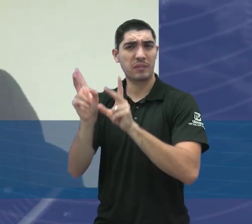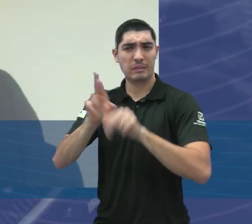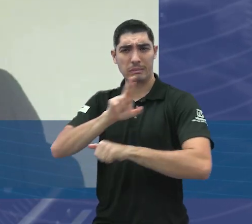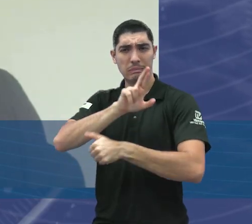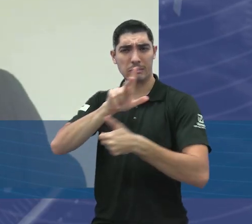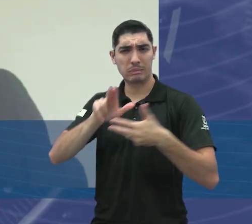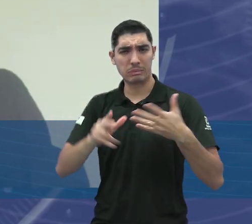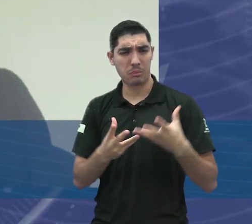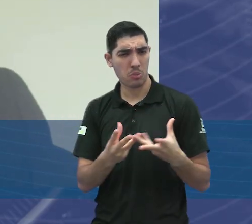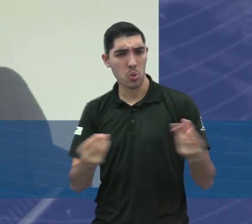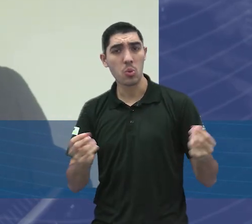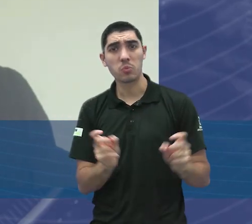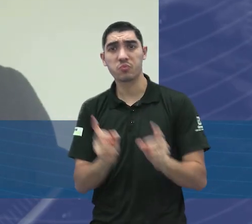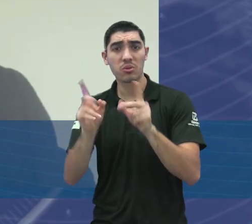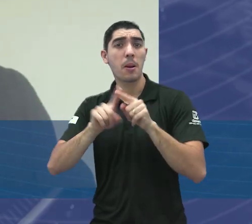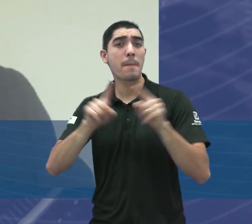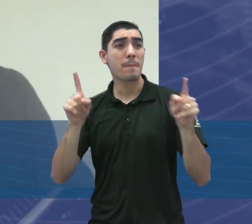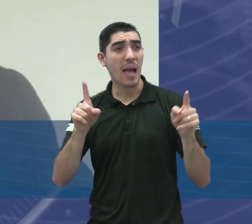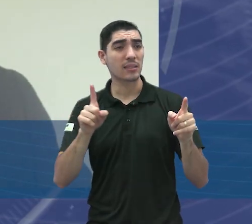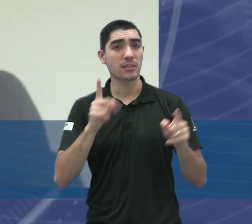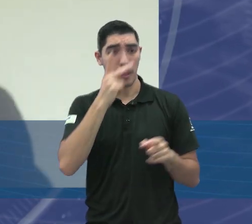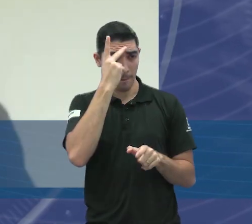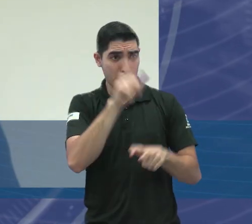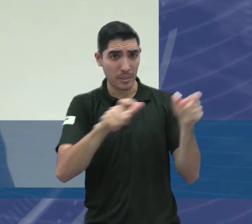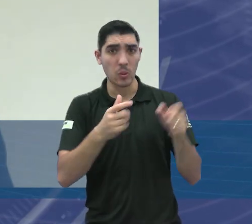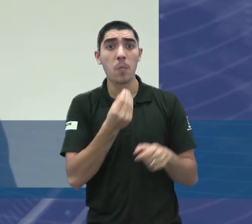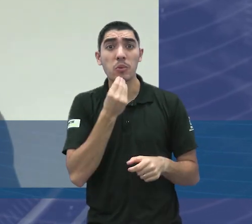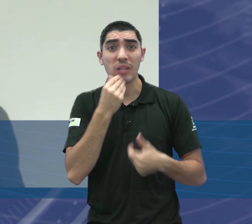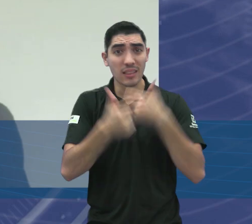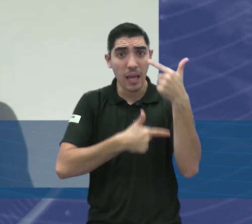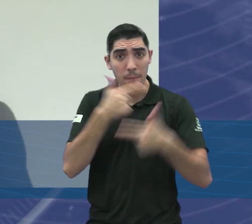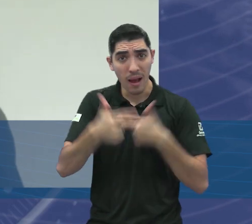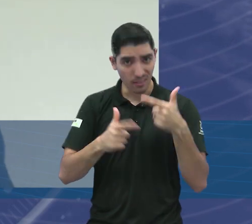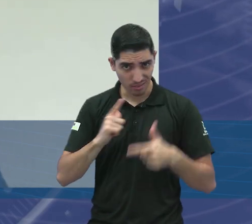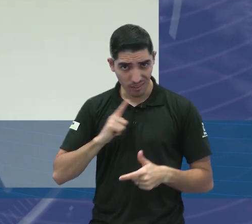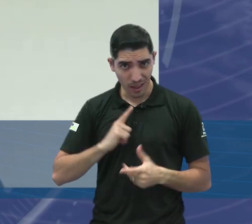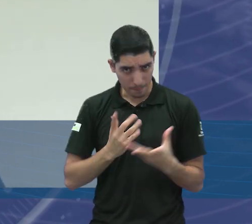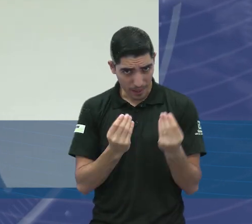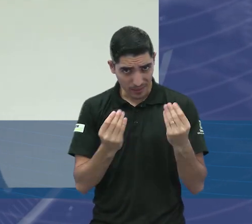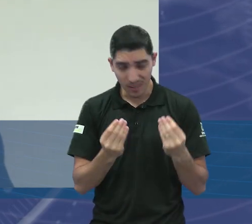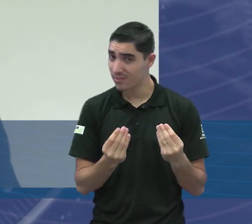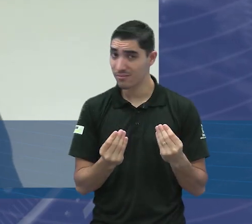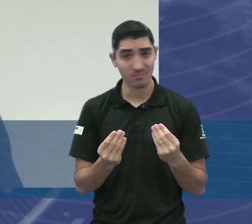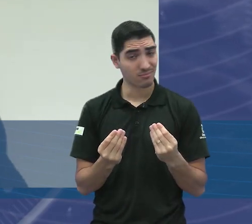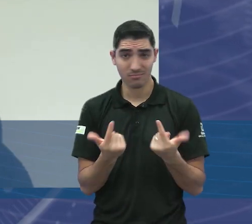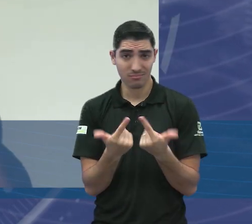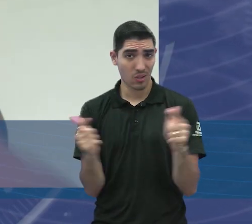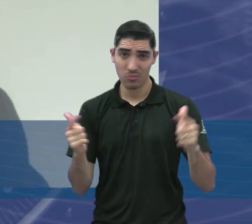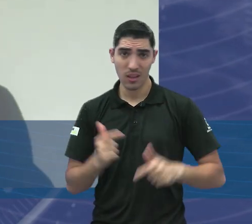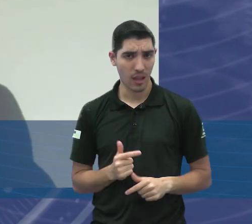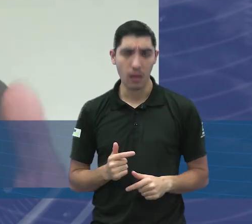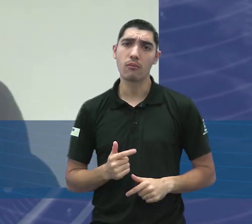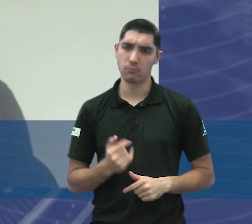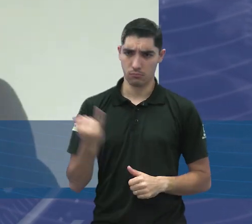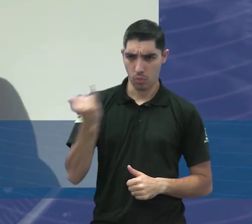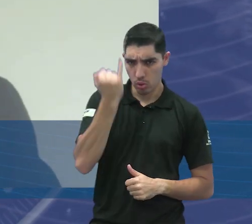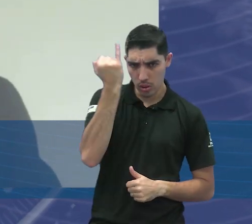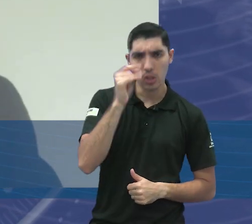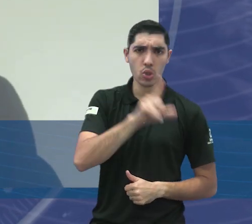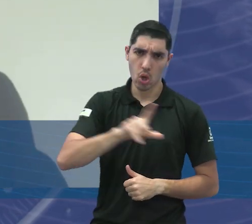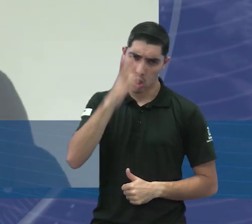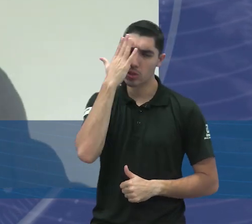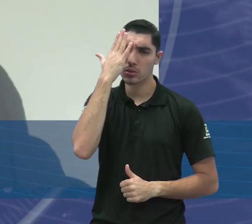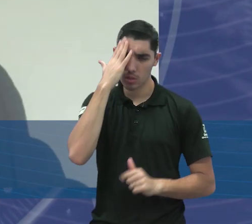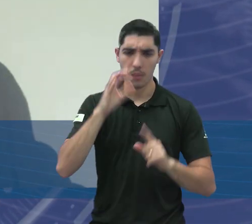a questão do emprego não é muito grande. Então, olha, vê que você não tem aí dentro, né? É importante, não tenha